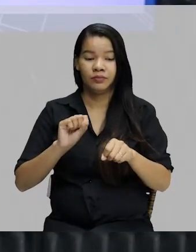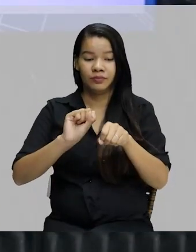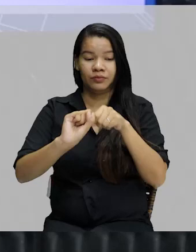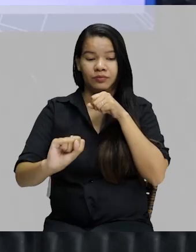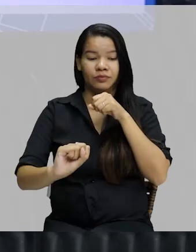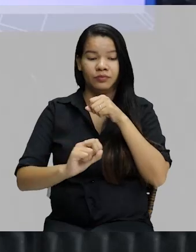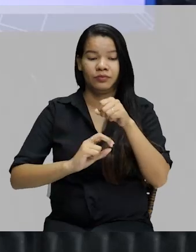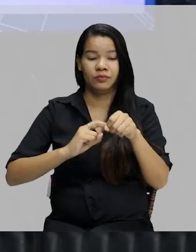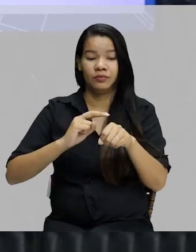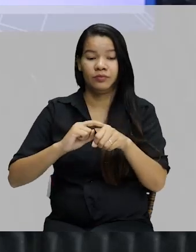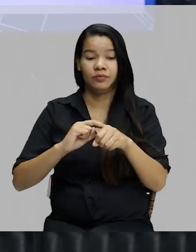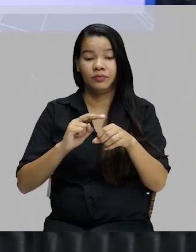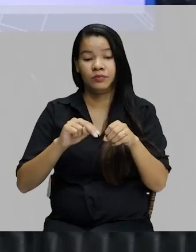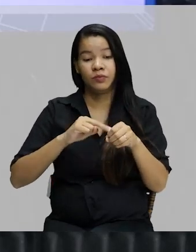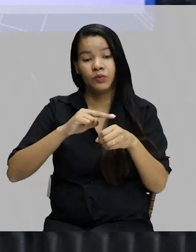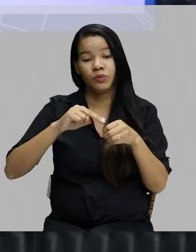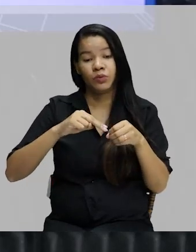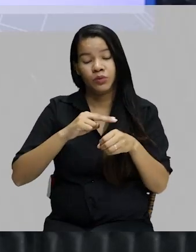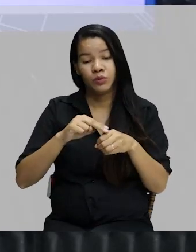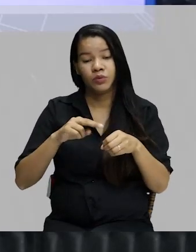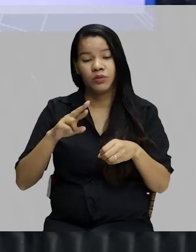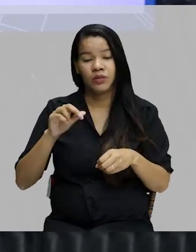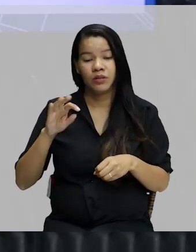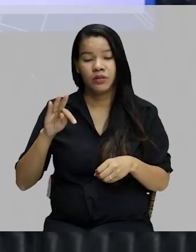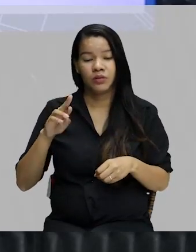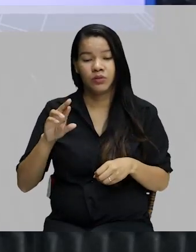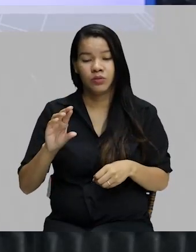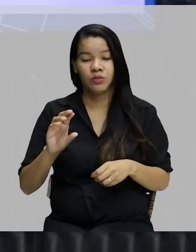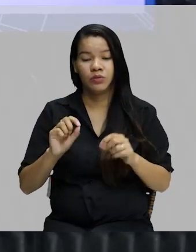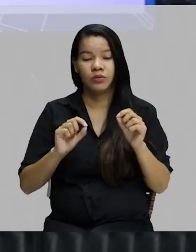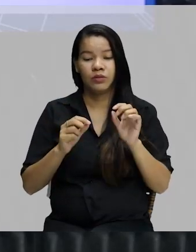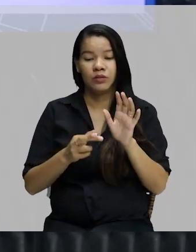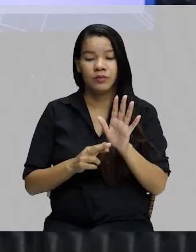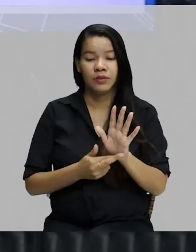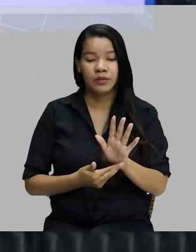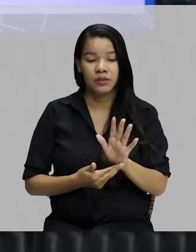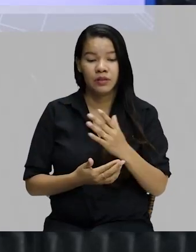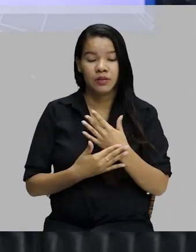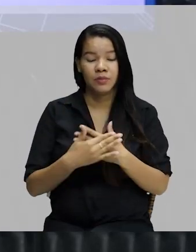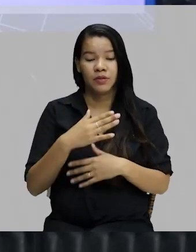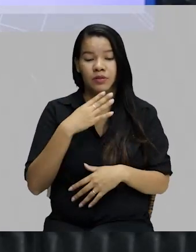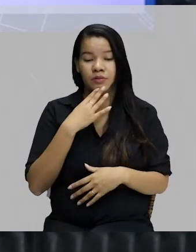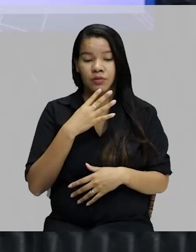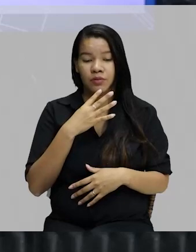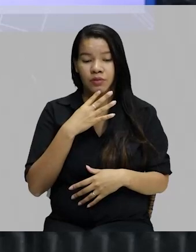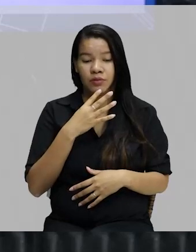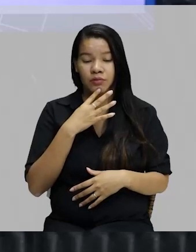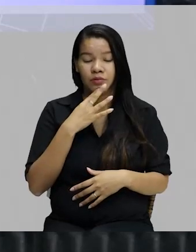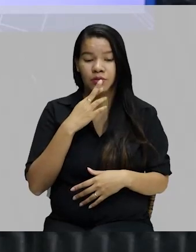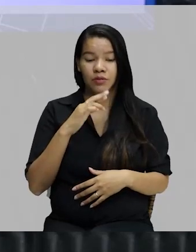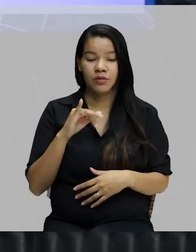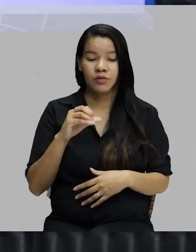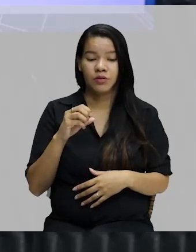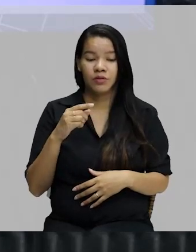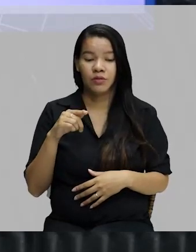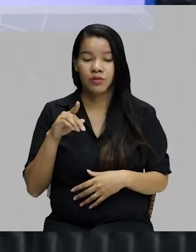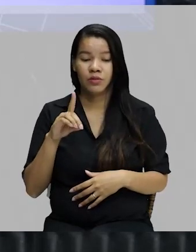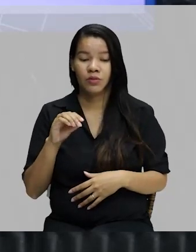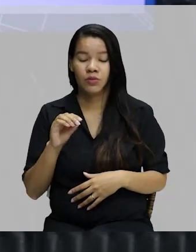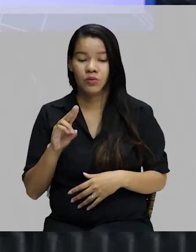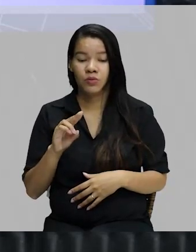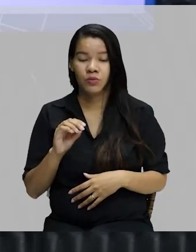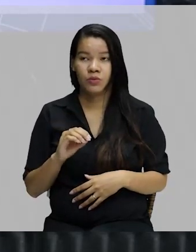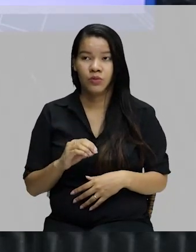do reator de fissão nuclear representa a forma mais conhecida de resíduo radioativo, ou seja,